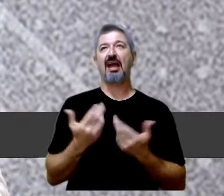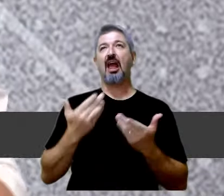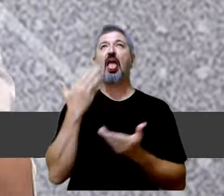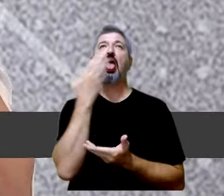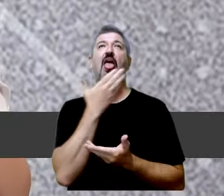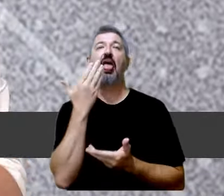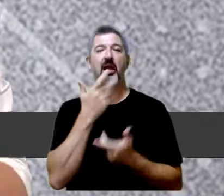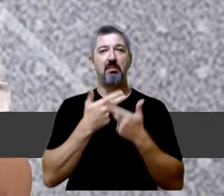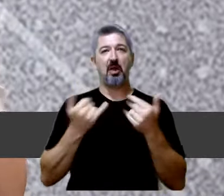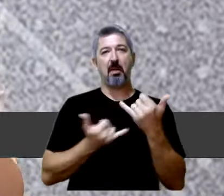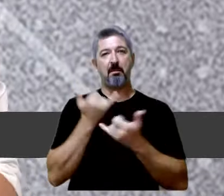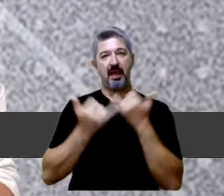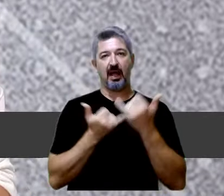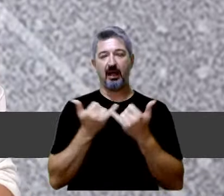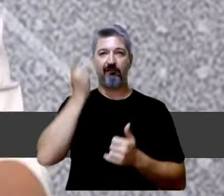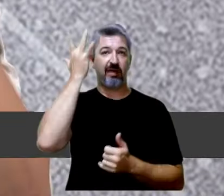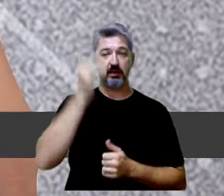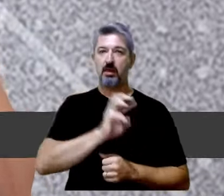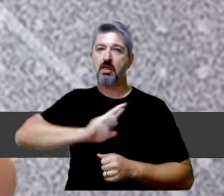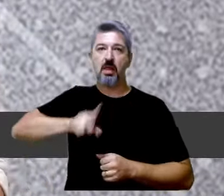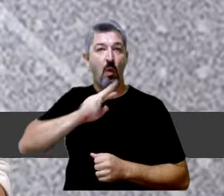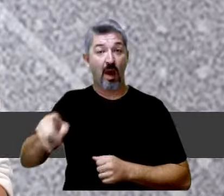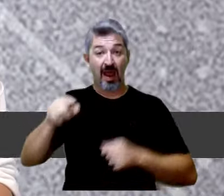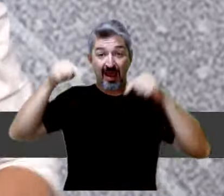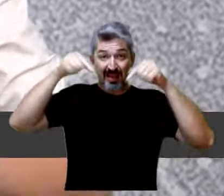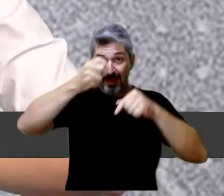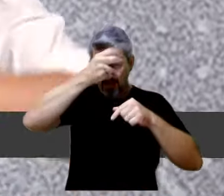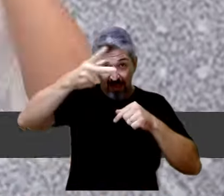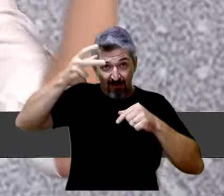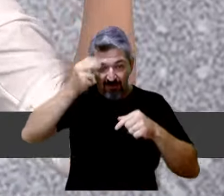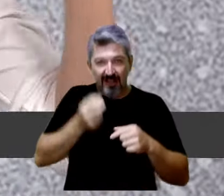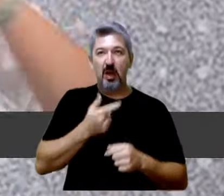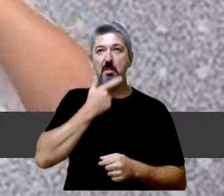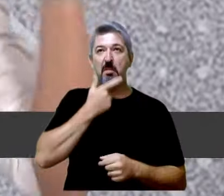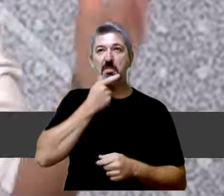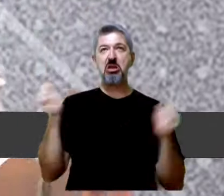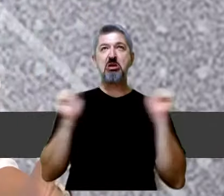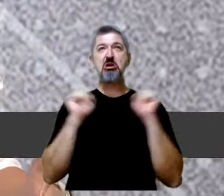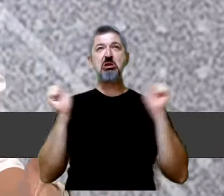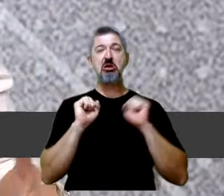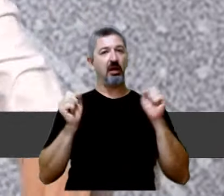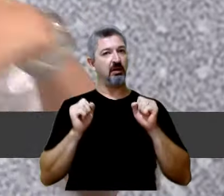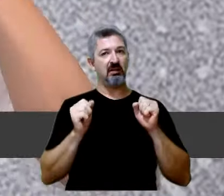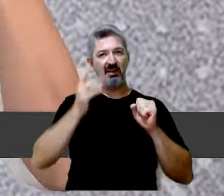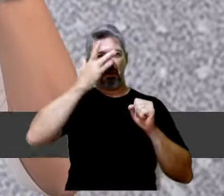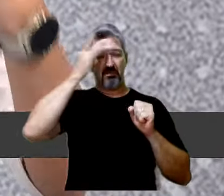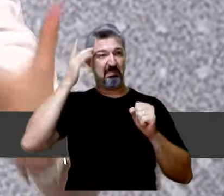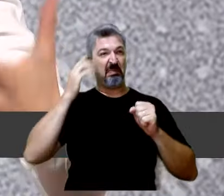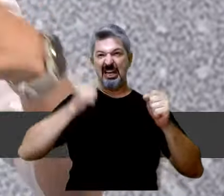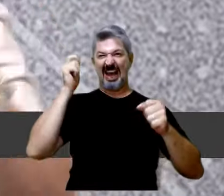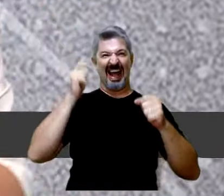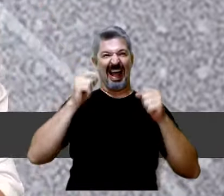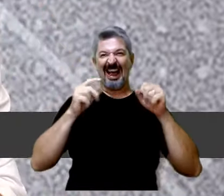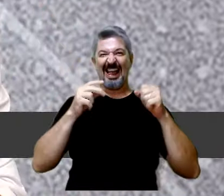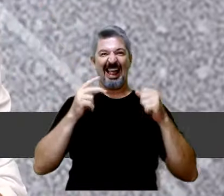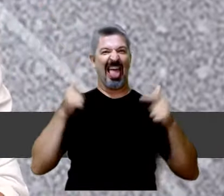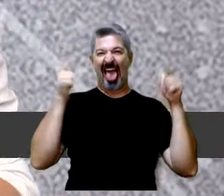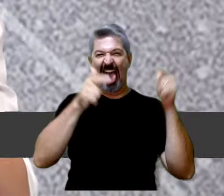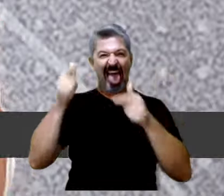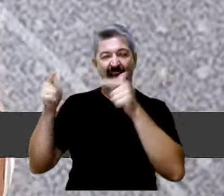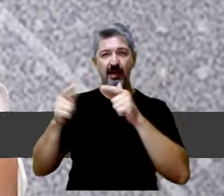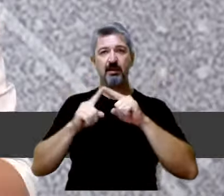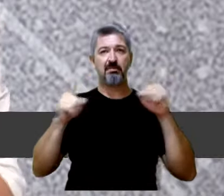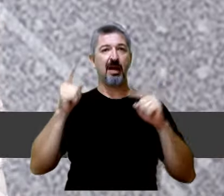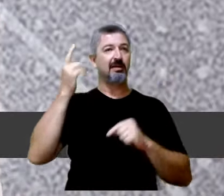brincadeira não tem espaço na prefeitura para menino mimado nem para quem sai aando fogo nas coisas e não sabe dialogar com queem pensa